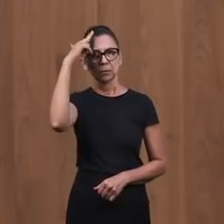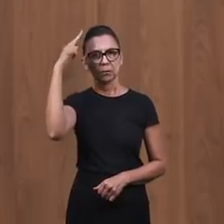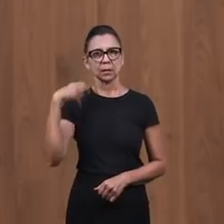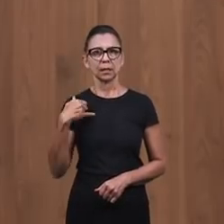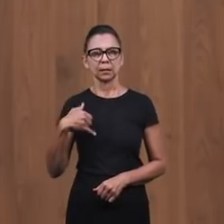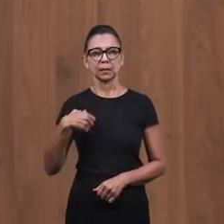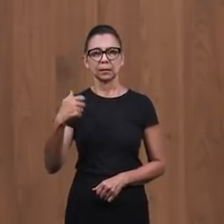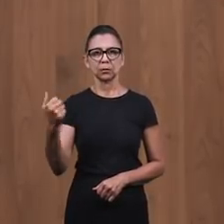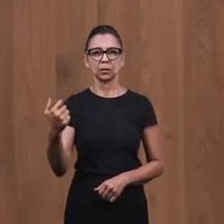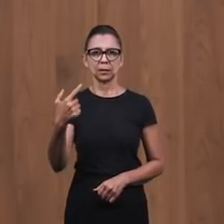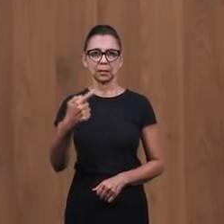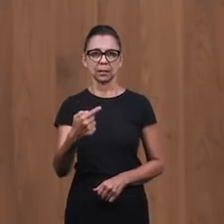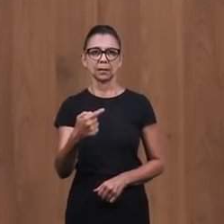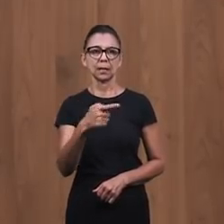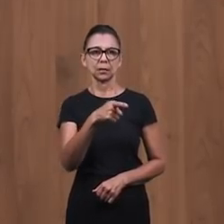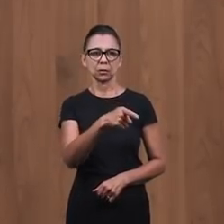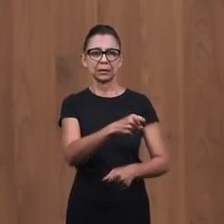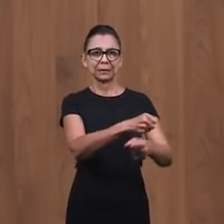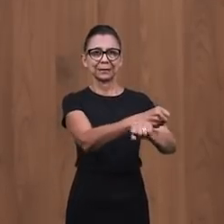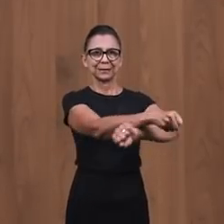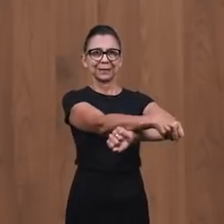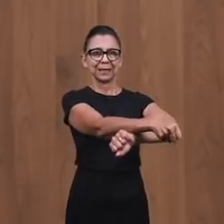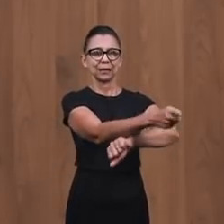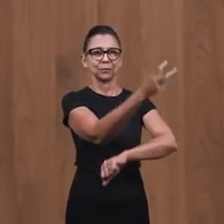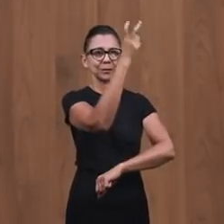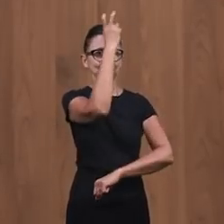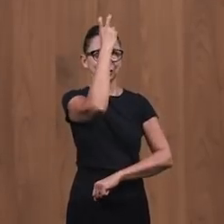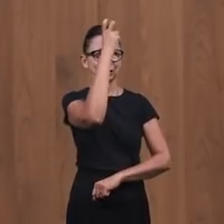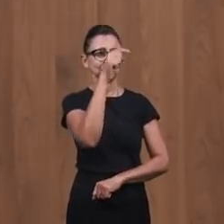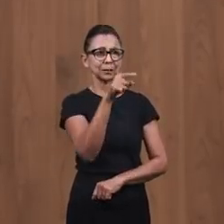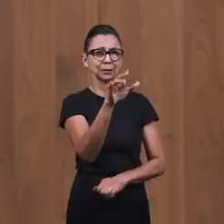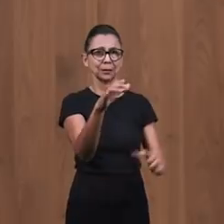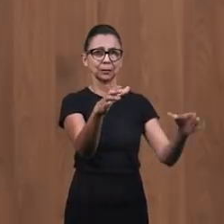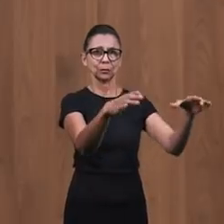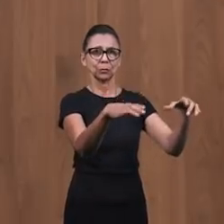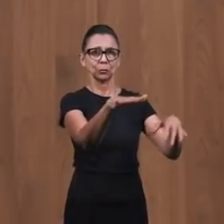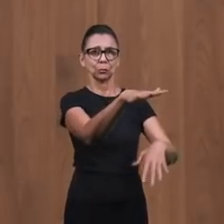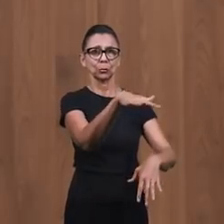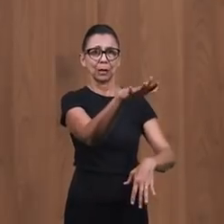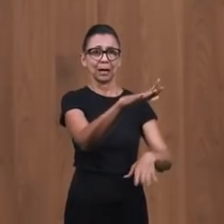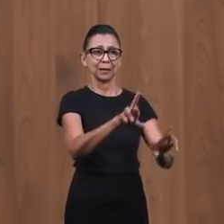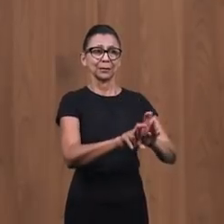anos. E ali no Egito, tudo era muito diferente do lugar que